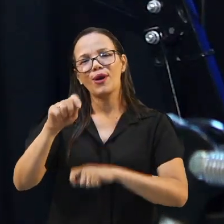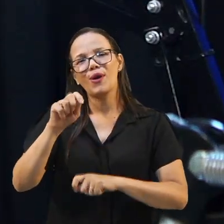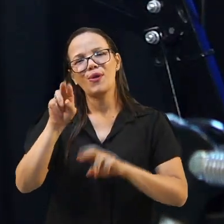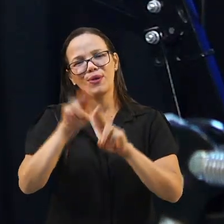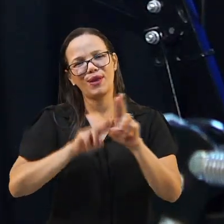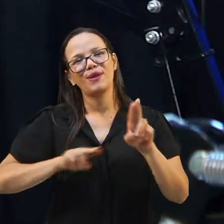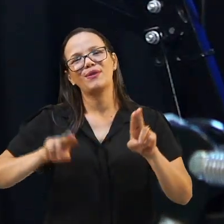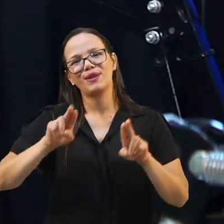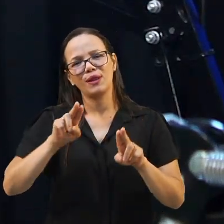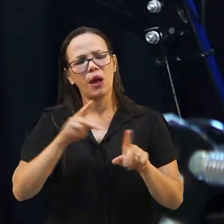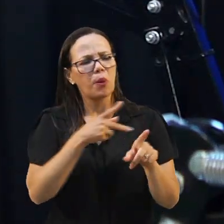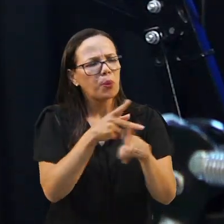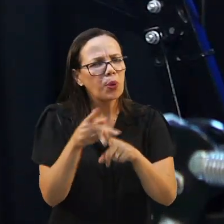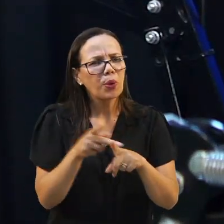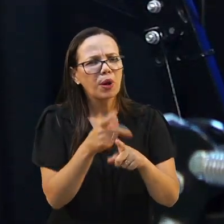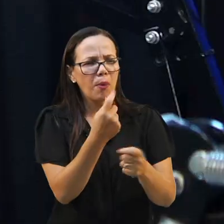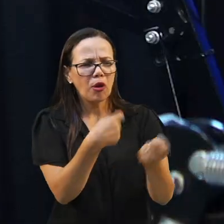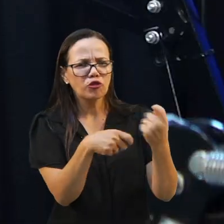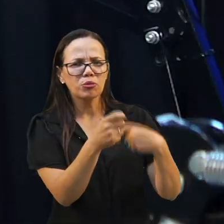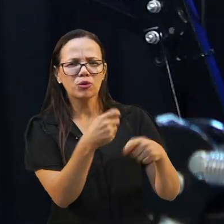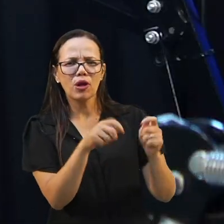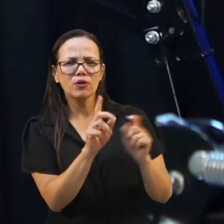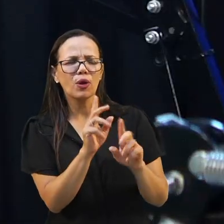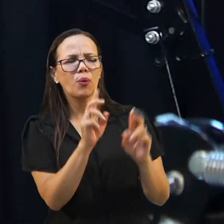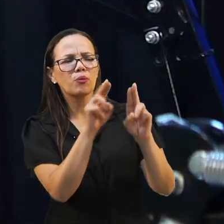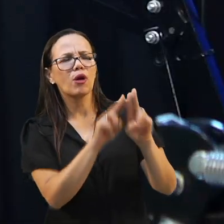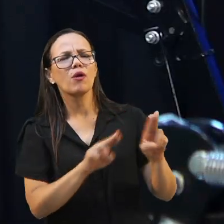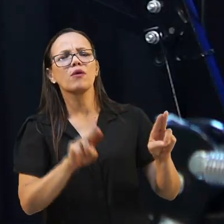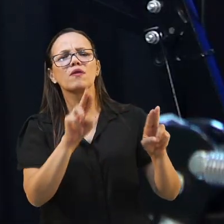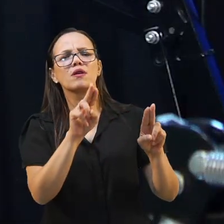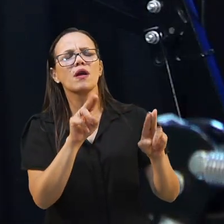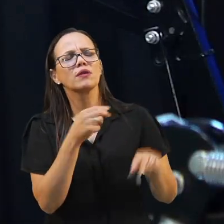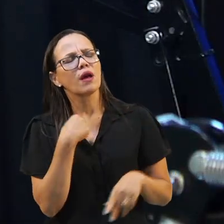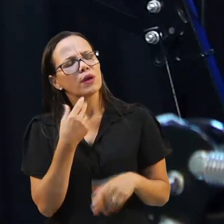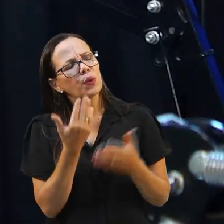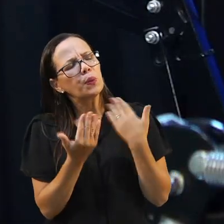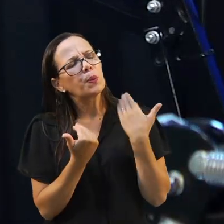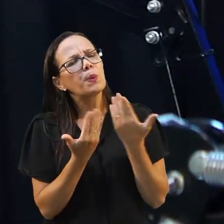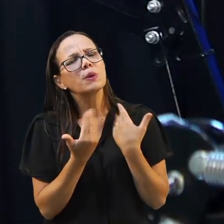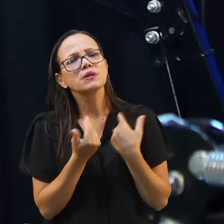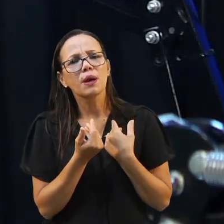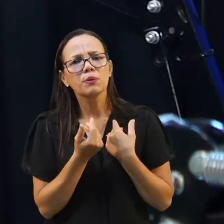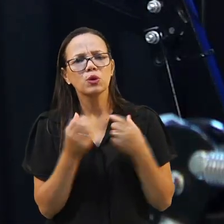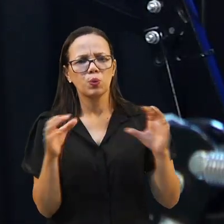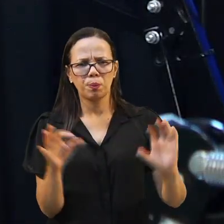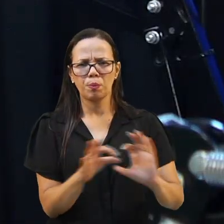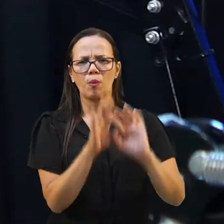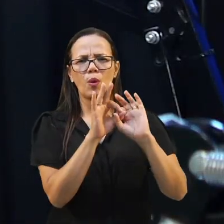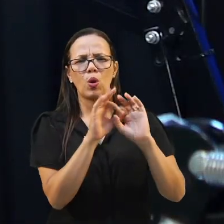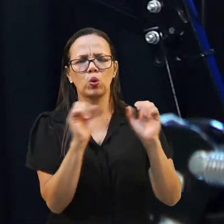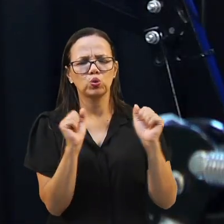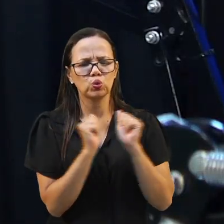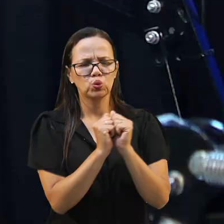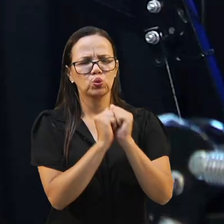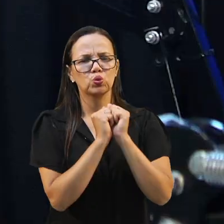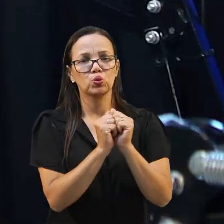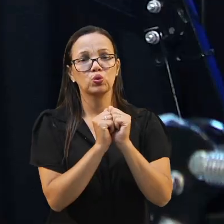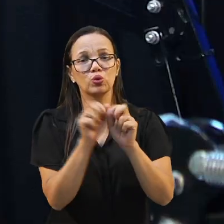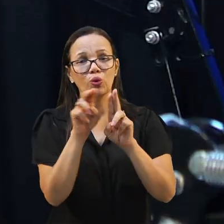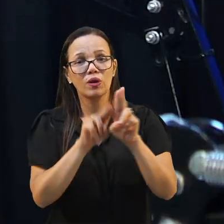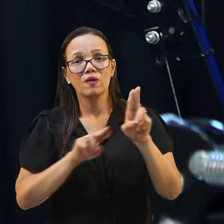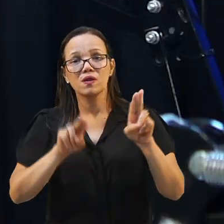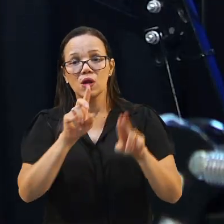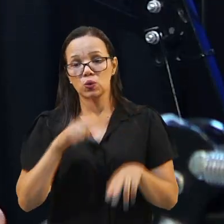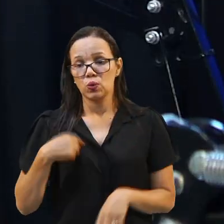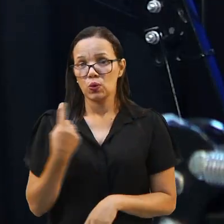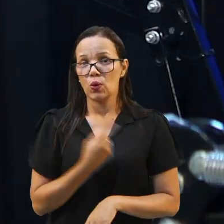universidade. Procuramos a administração da universidade para, em parceria com a universidade, a